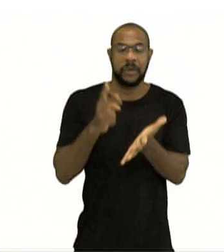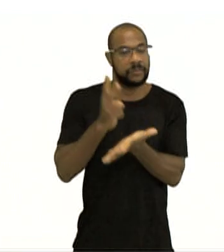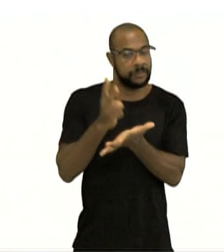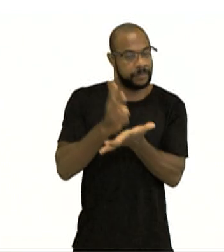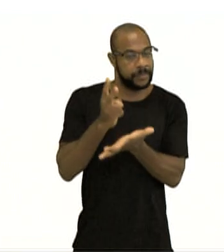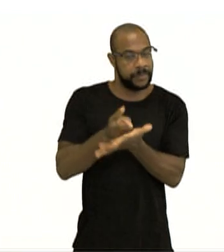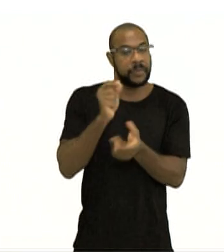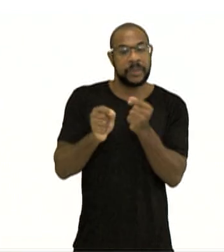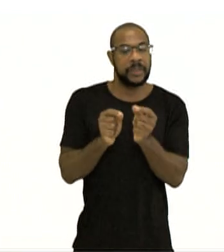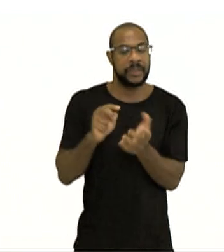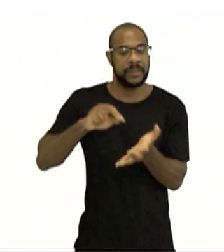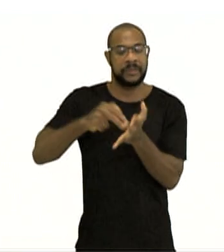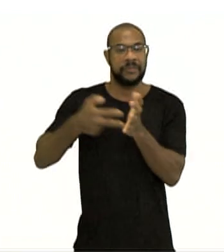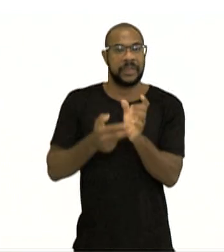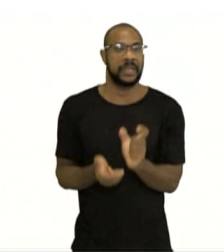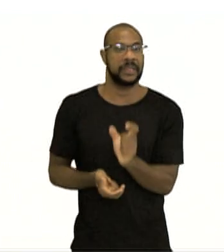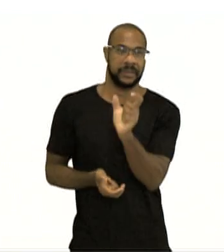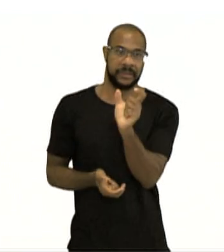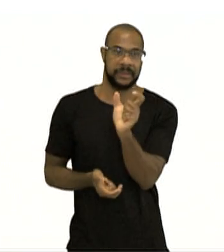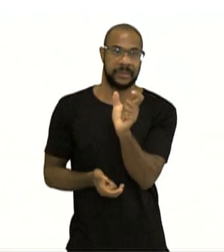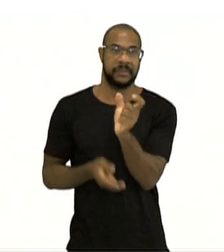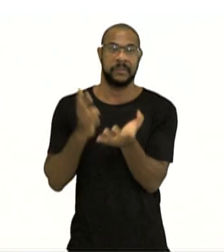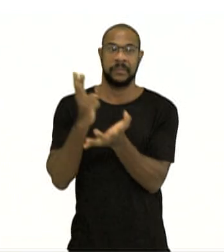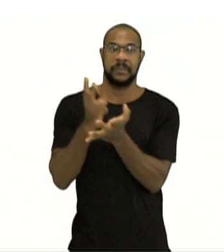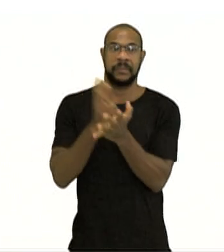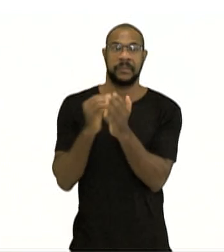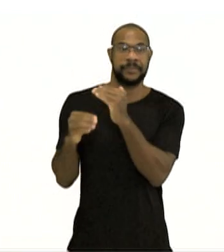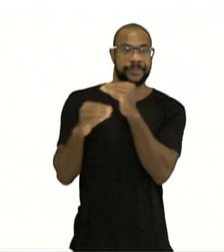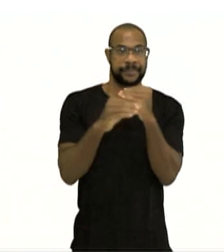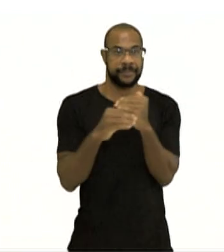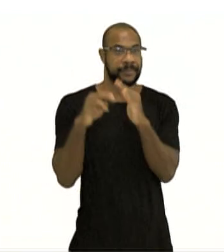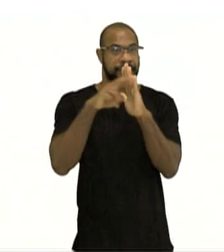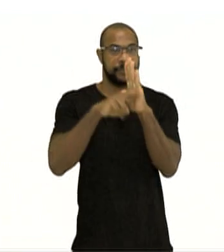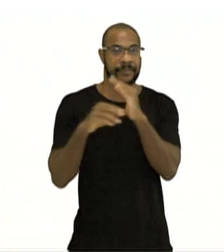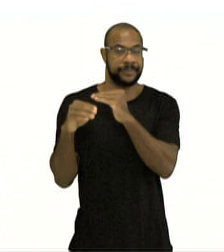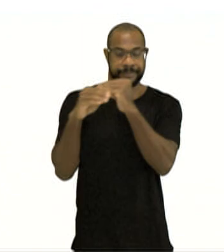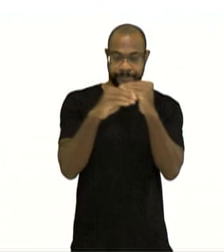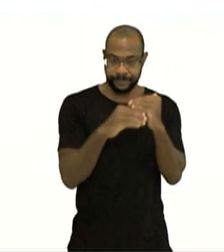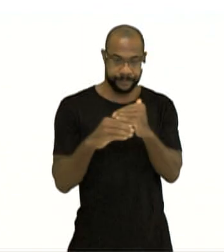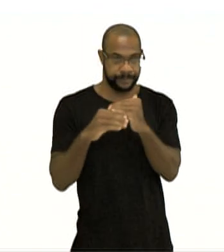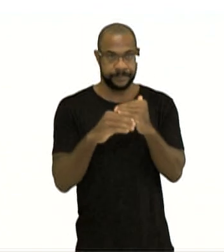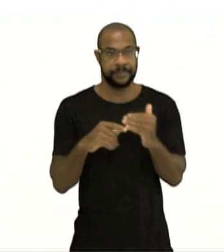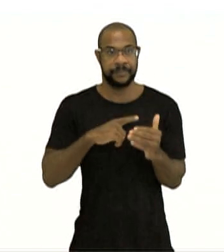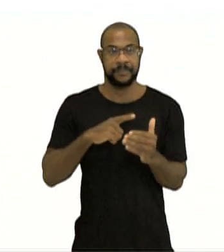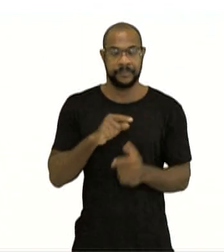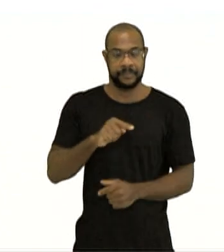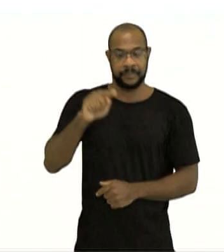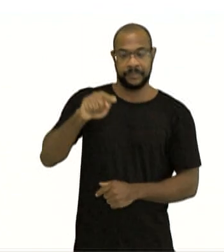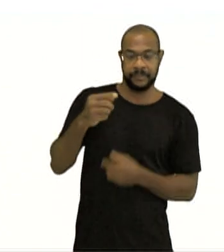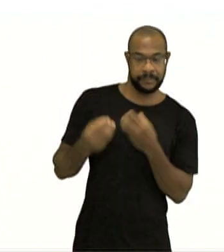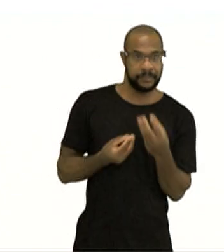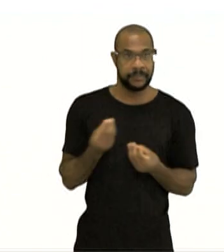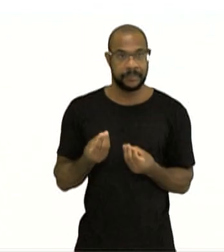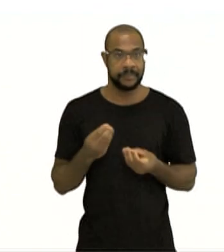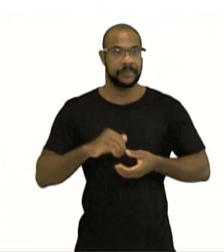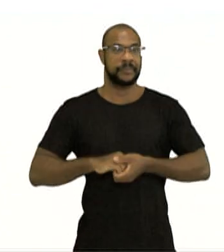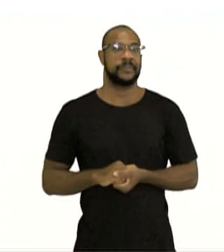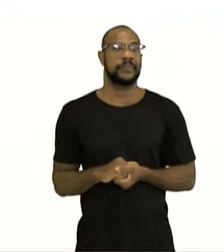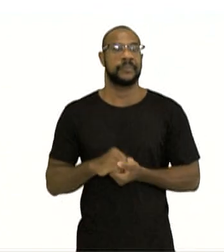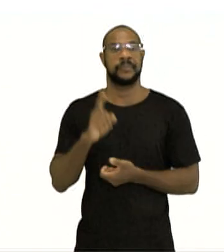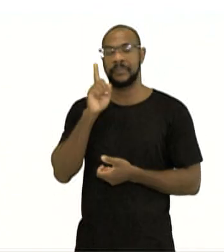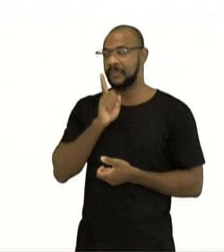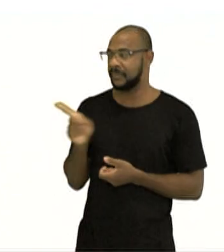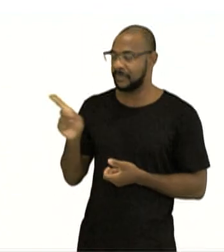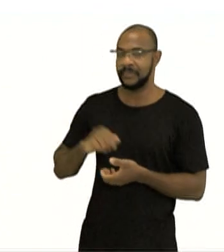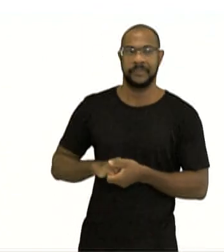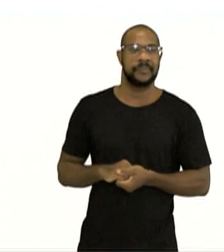Permaneça de acordo com a norma padrão que estabelece o acento. Vamos ler o texto então para a gente analisar? Vem